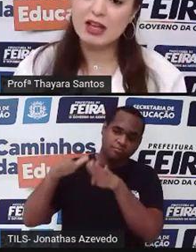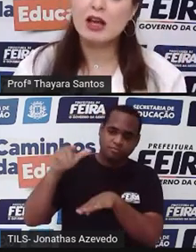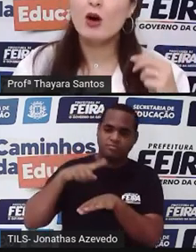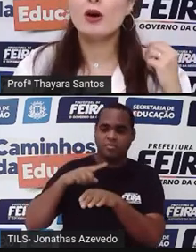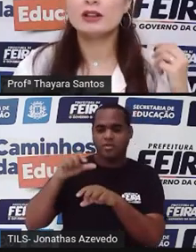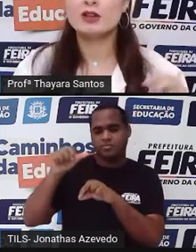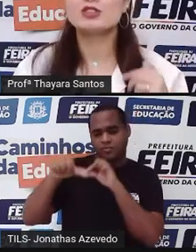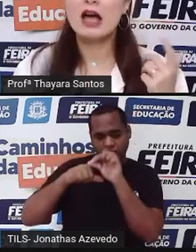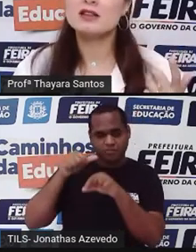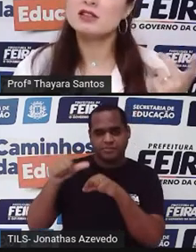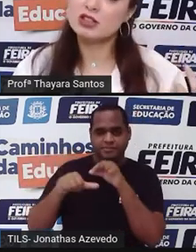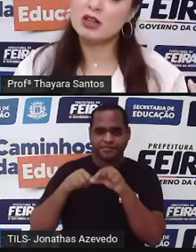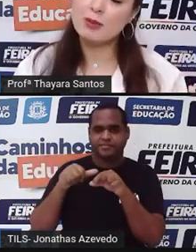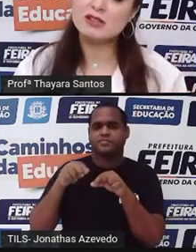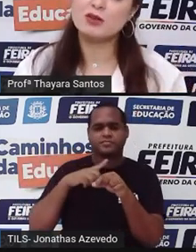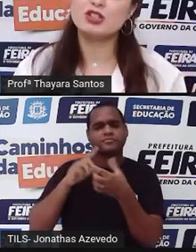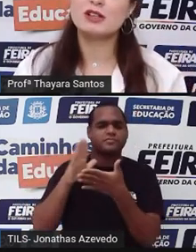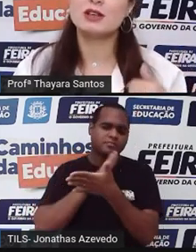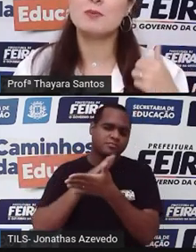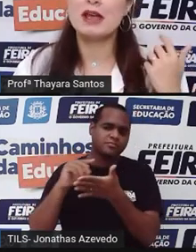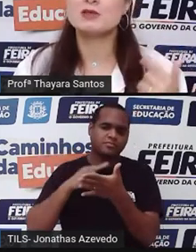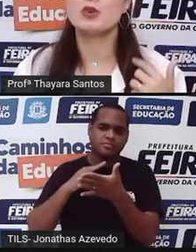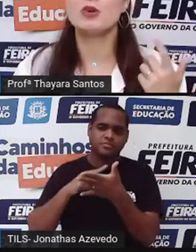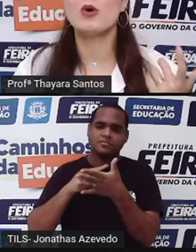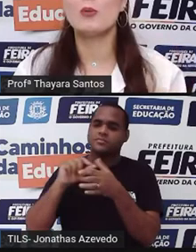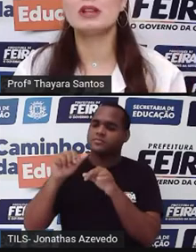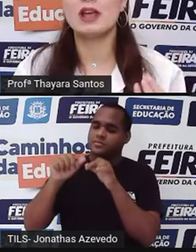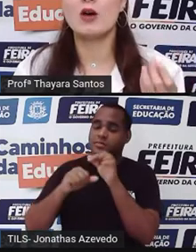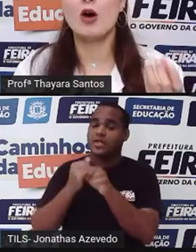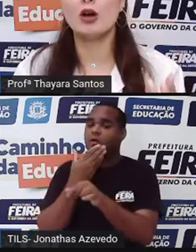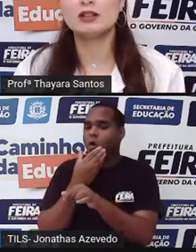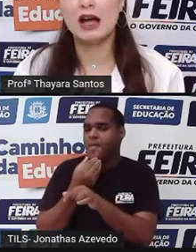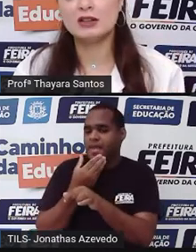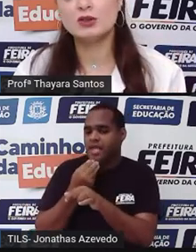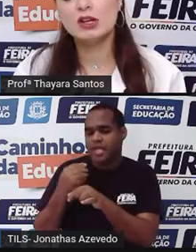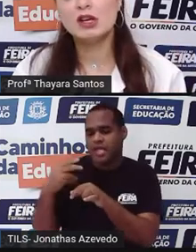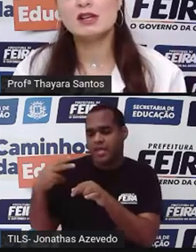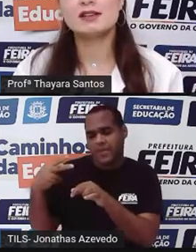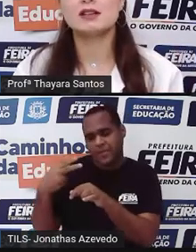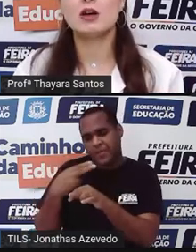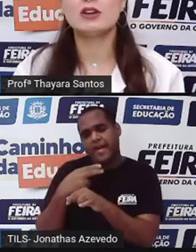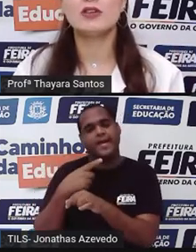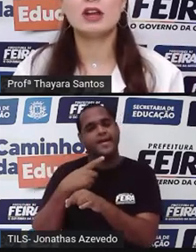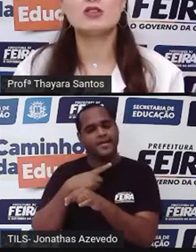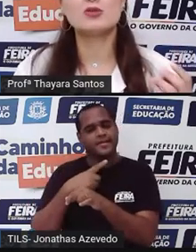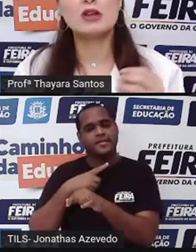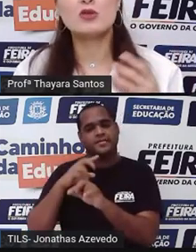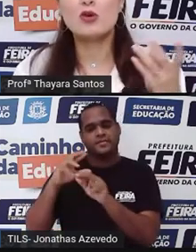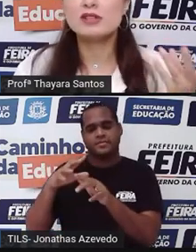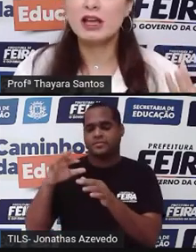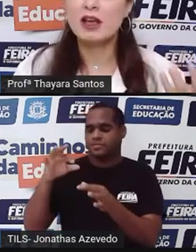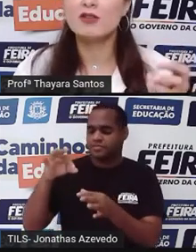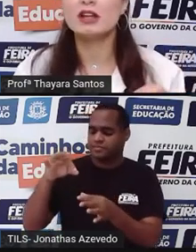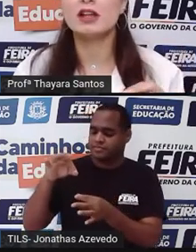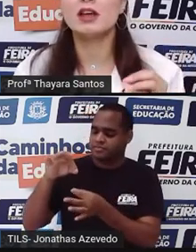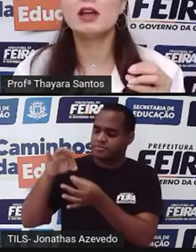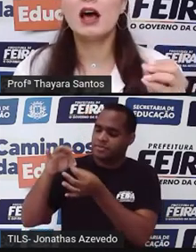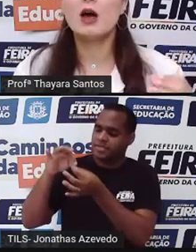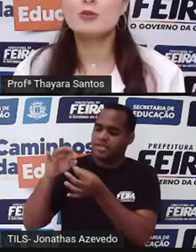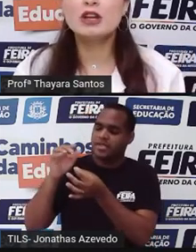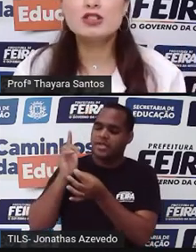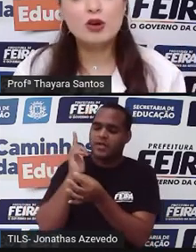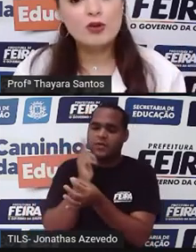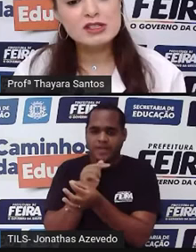reverter ou então já existem também cirurgias que mesmo que o homem tenha cortado esse canal deferente mas consegue